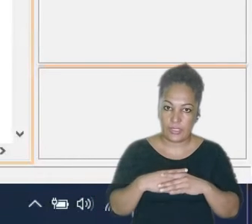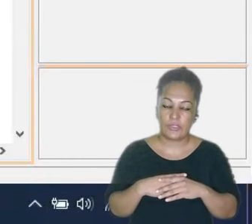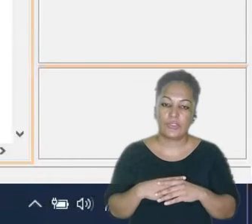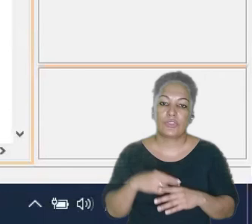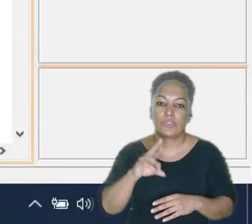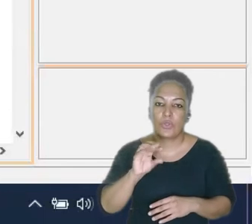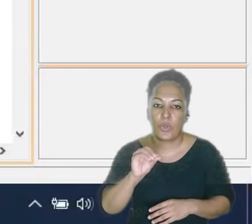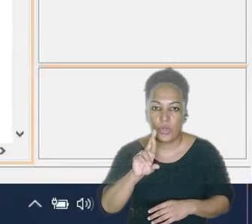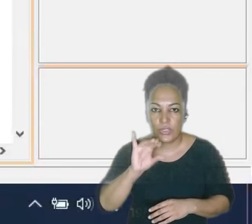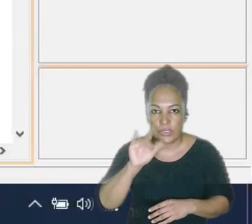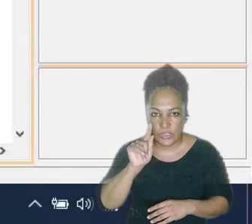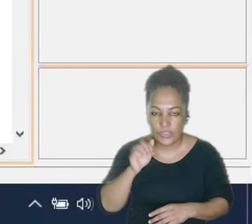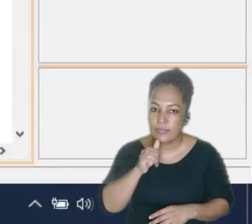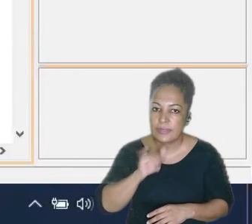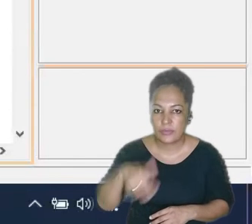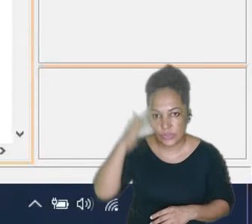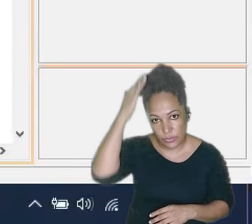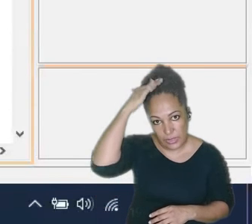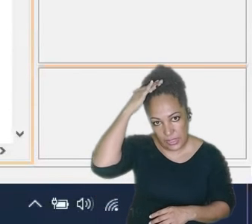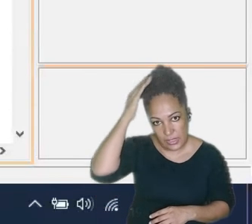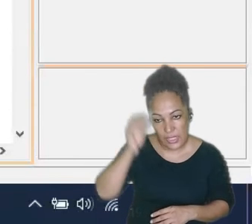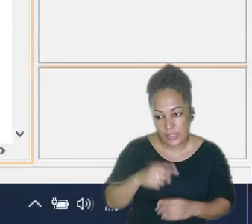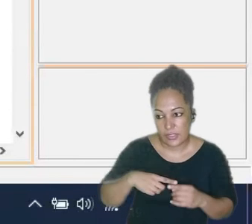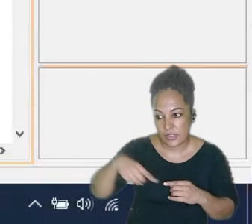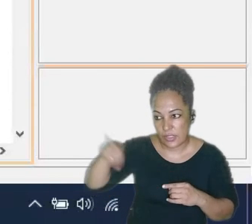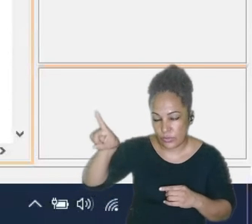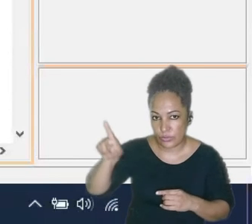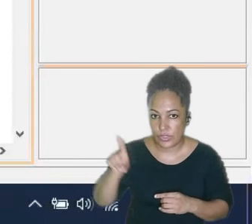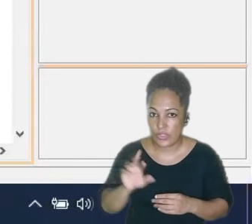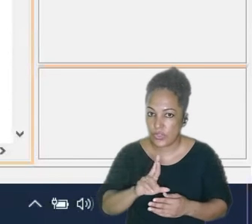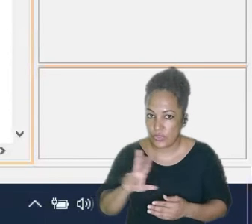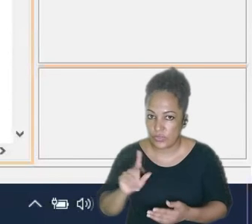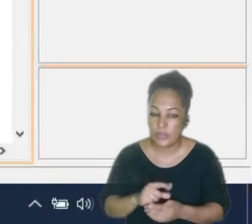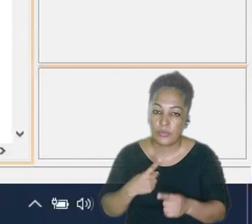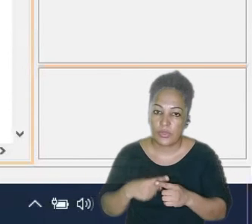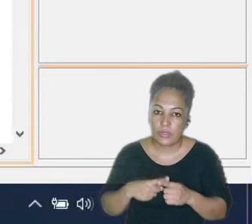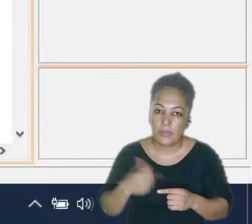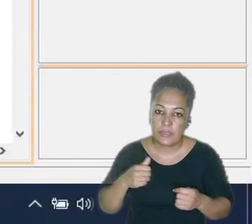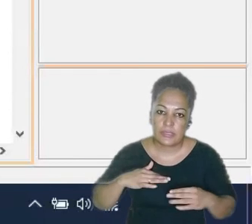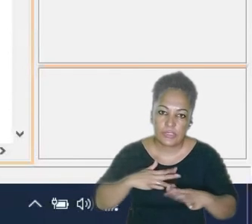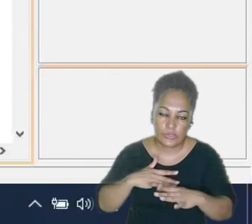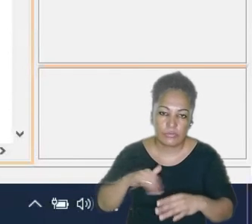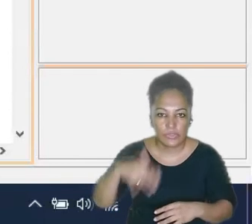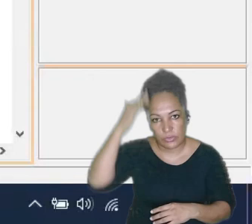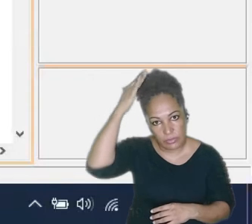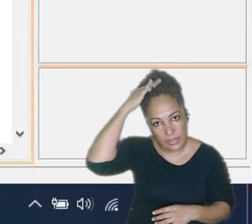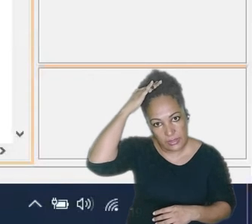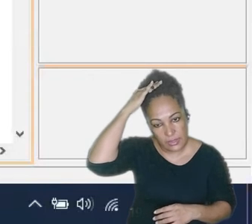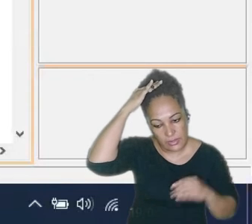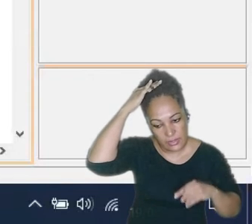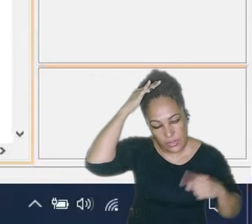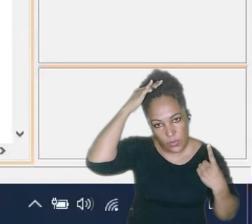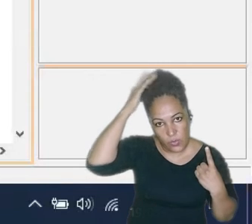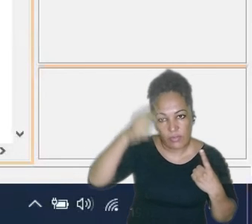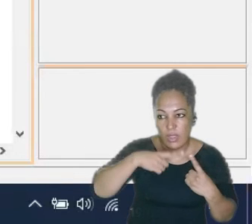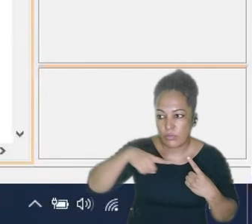Uma cidade de origem está relacionada, tipo de Paraná, está relacionada a um trecho ou a vários? A vários. Essa cidade, para existir, precisa de